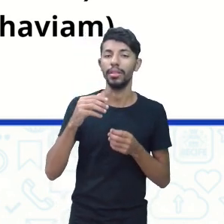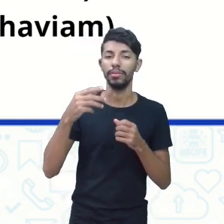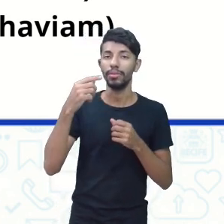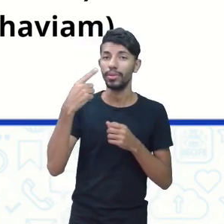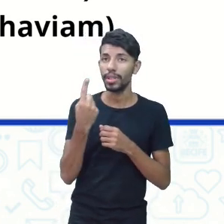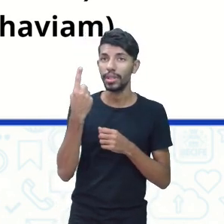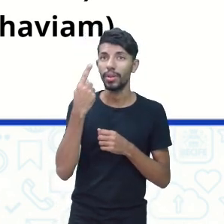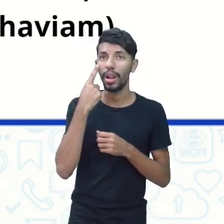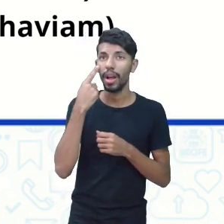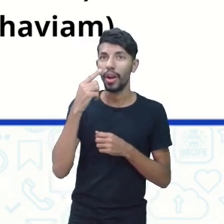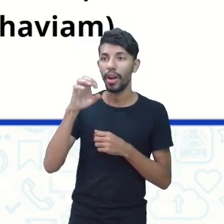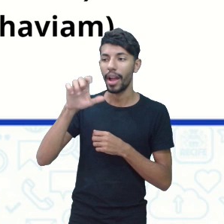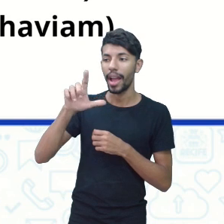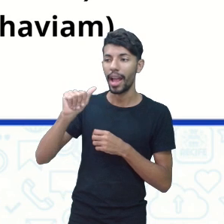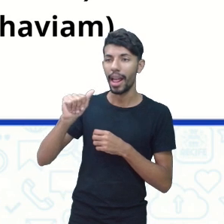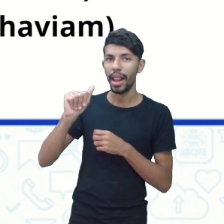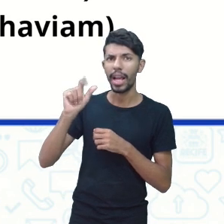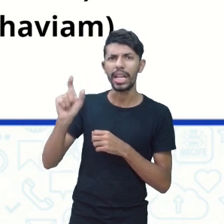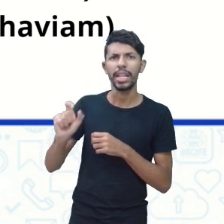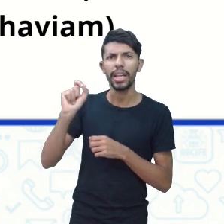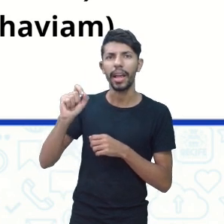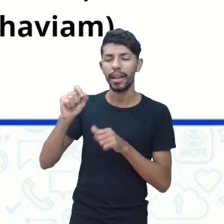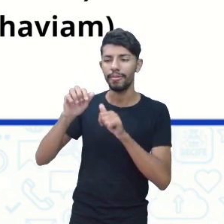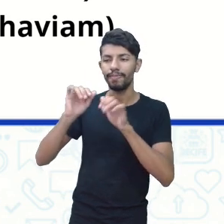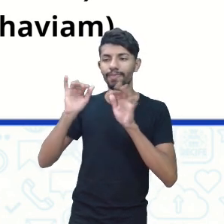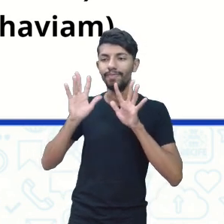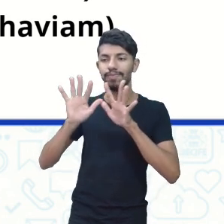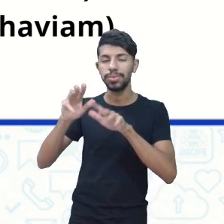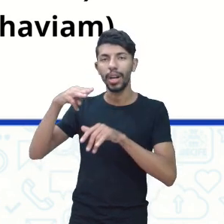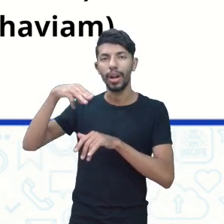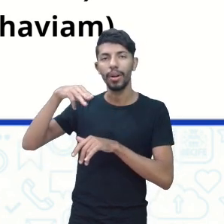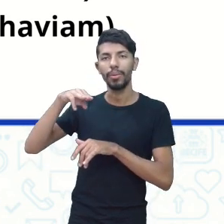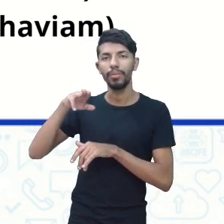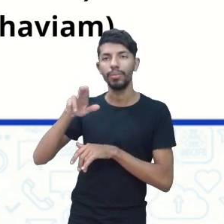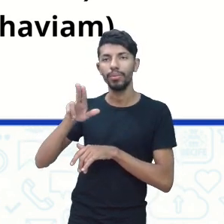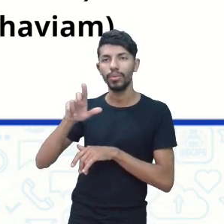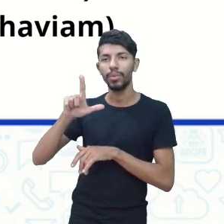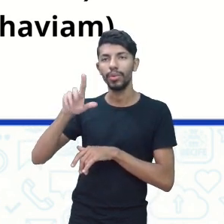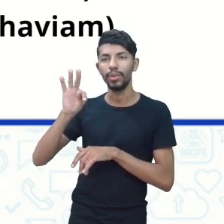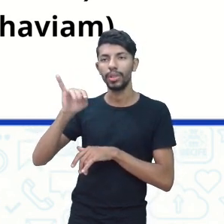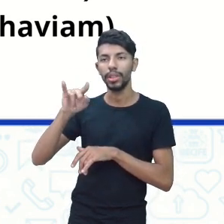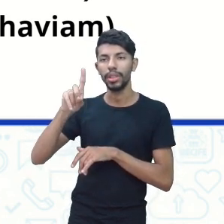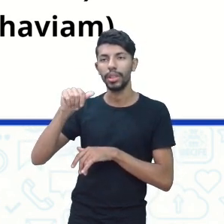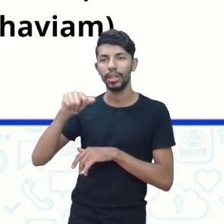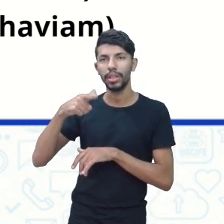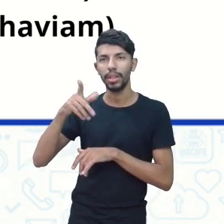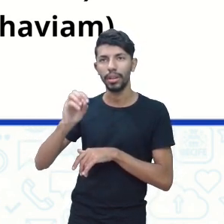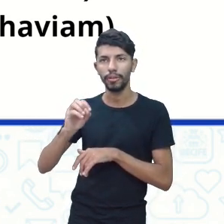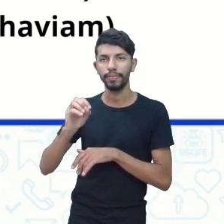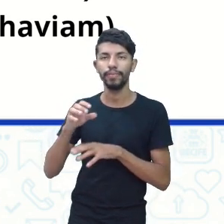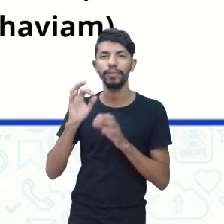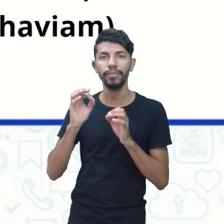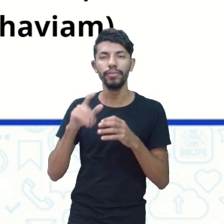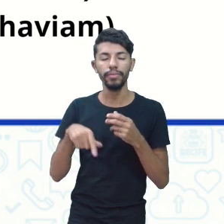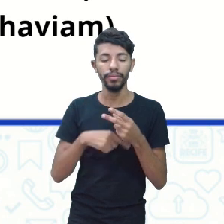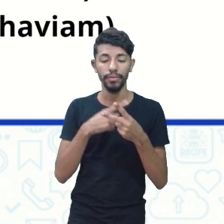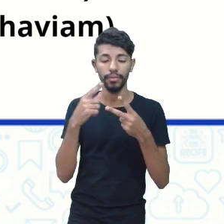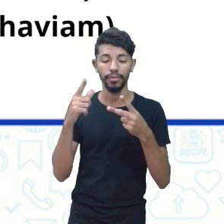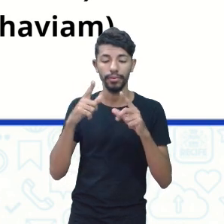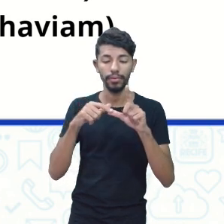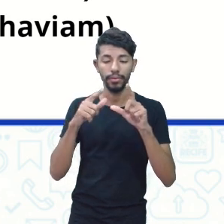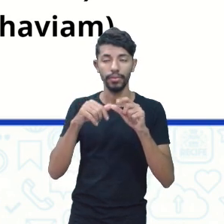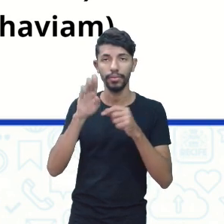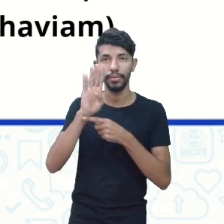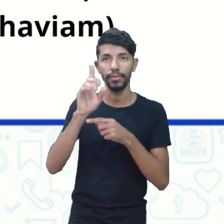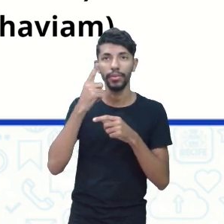é? Aglomerada na avenida atrapalhava o trânsito. Letra B, livros,